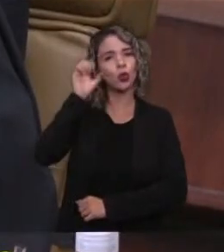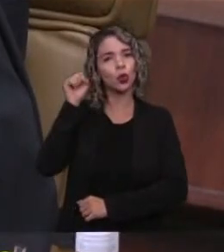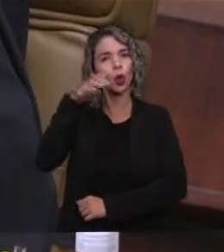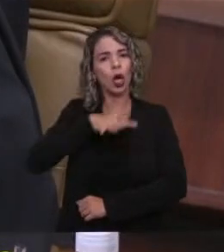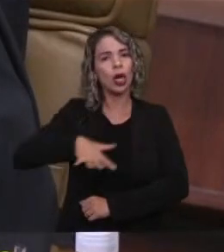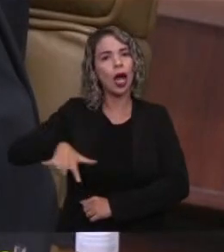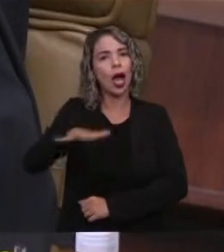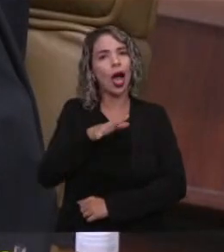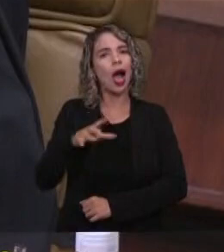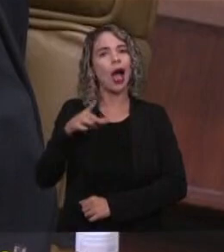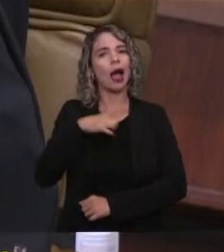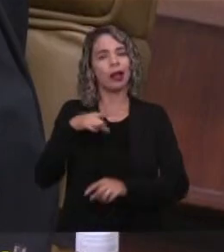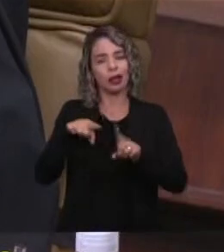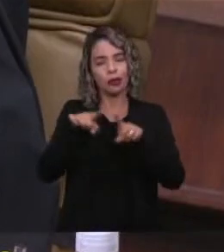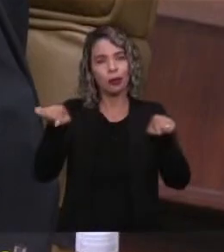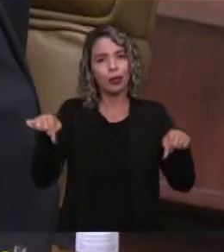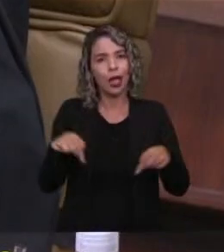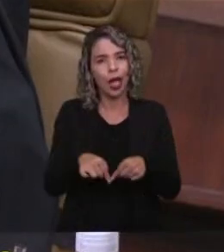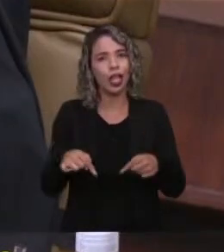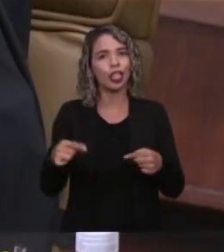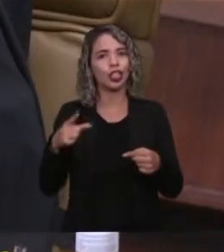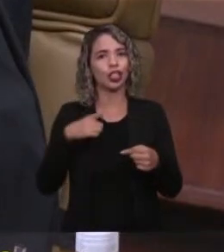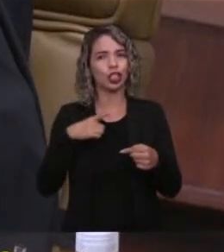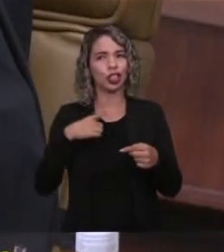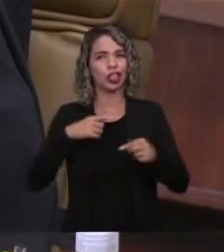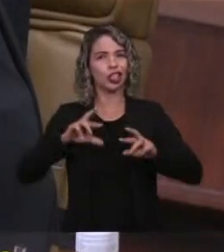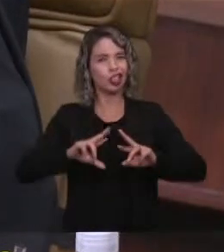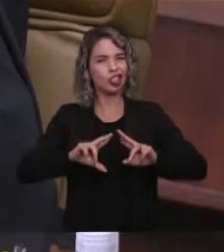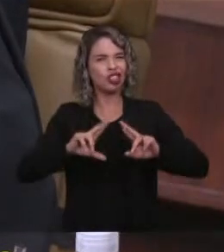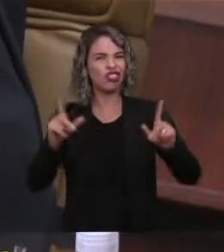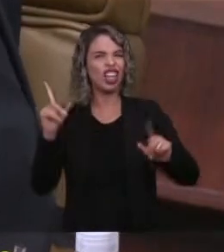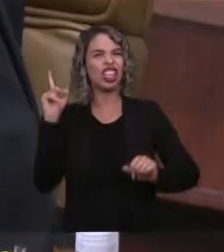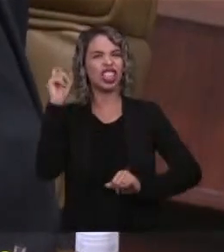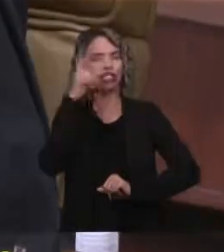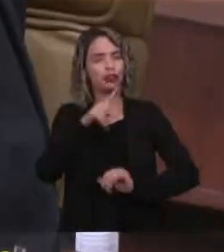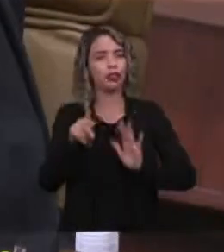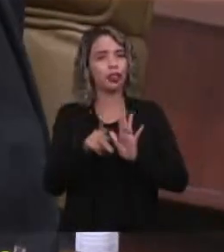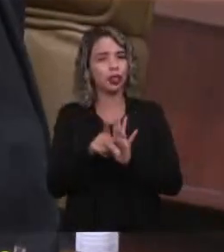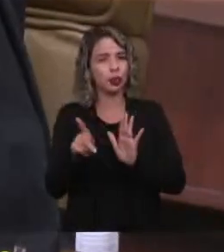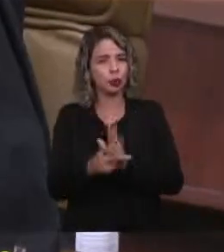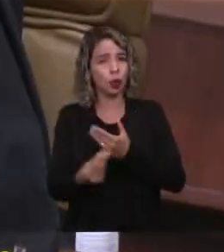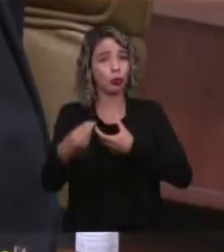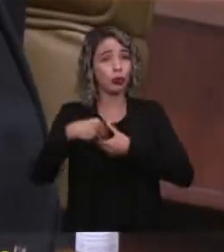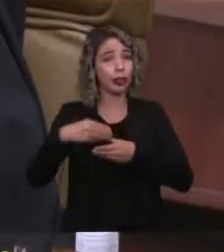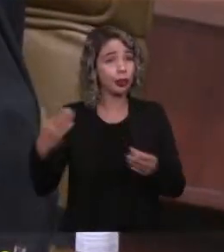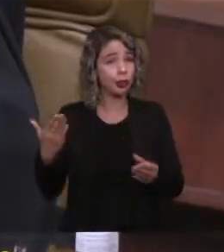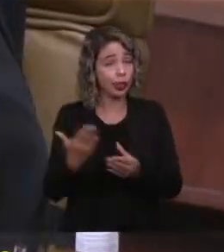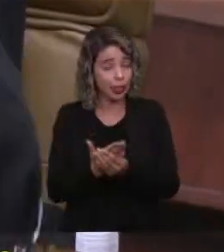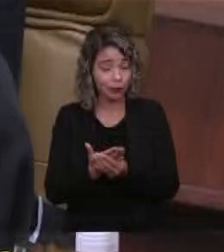de contraditório na esfera judicial, quando da instrução da ação penal.